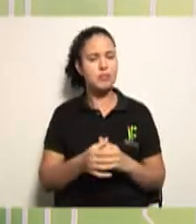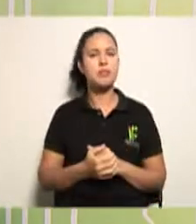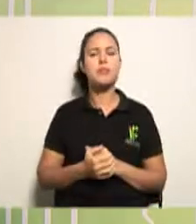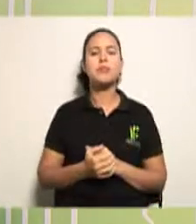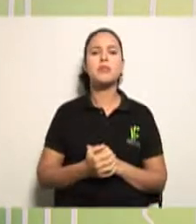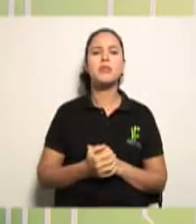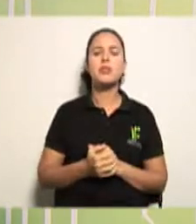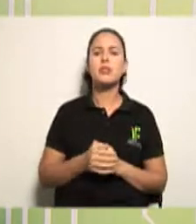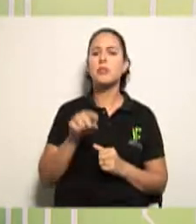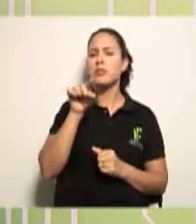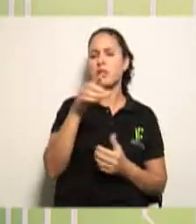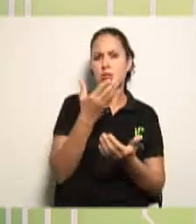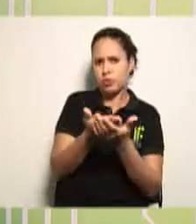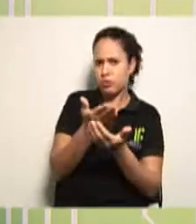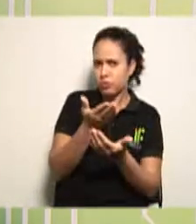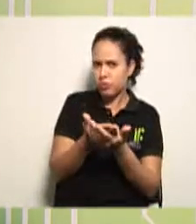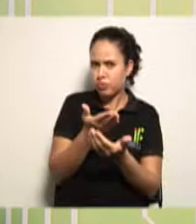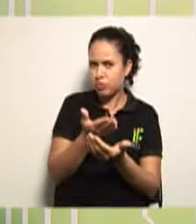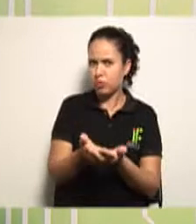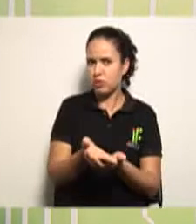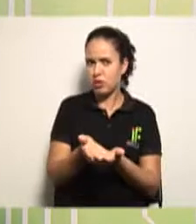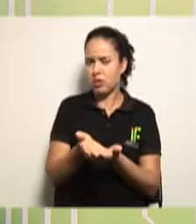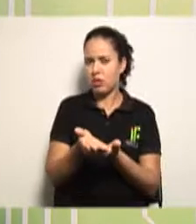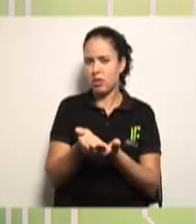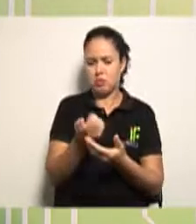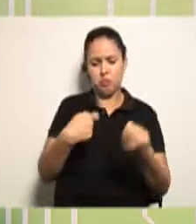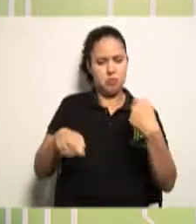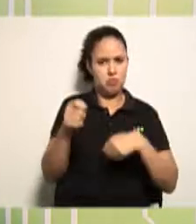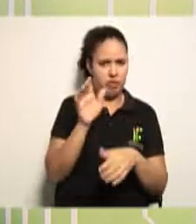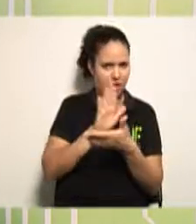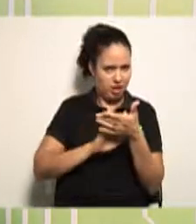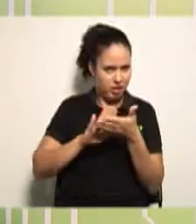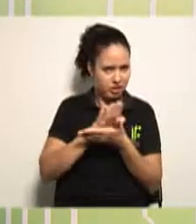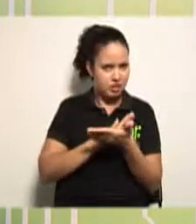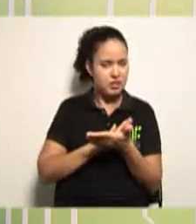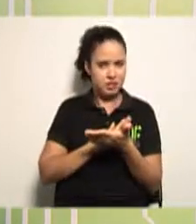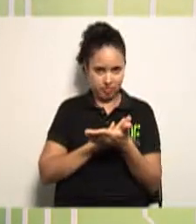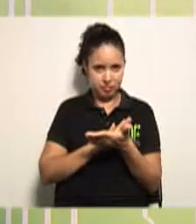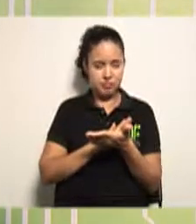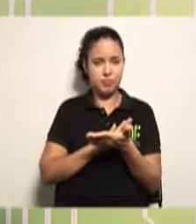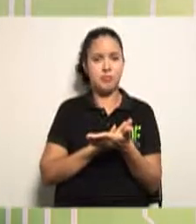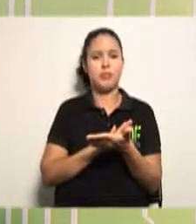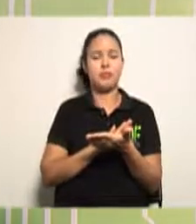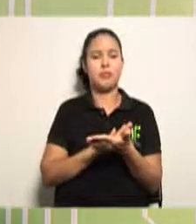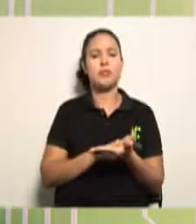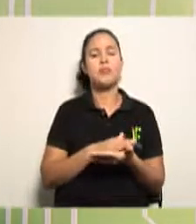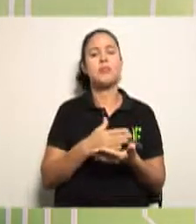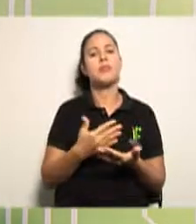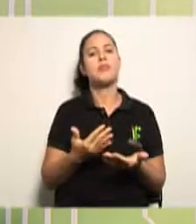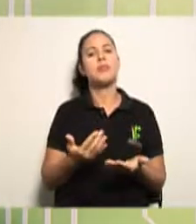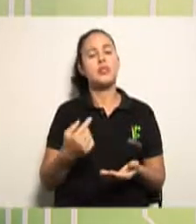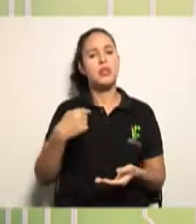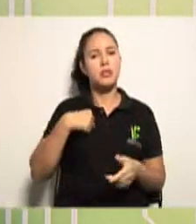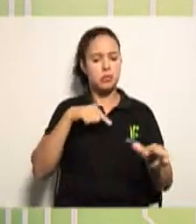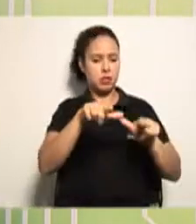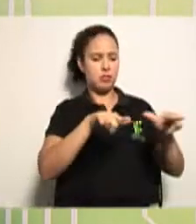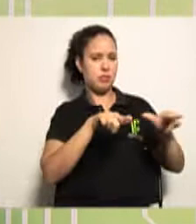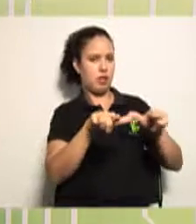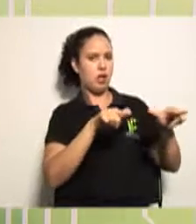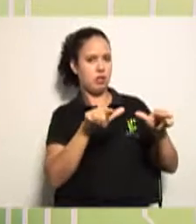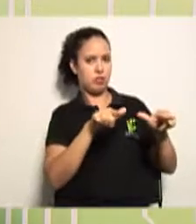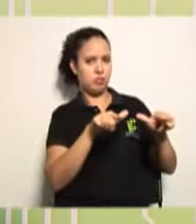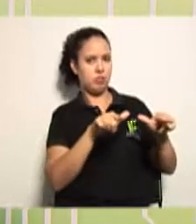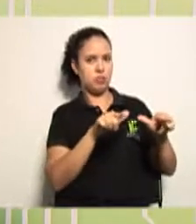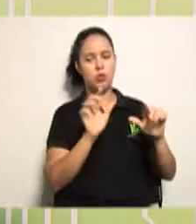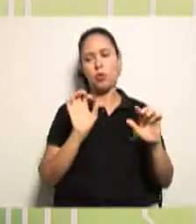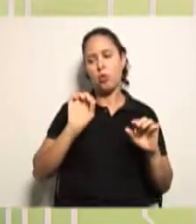para estudar eu não preciso administrar? Será que para eu não estando trabalhando ou não tendo